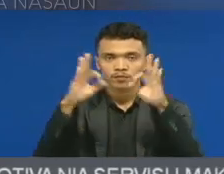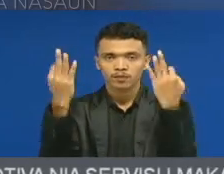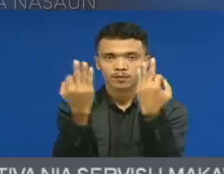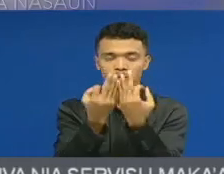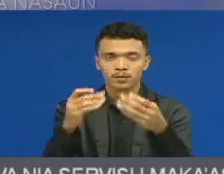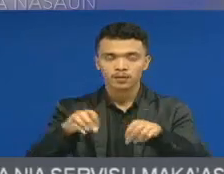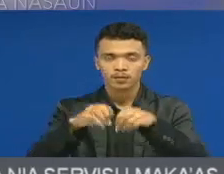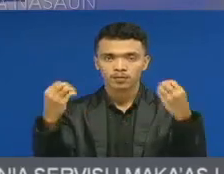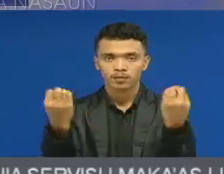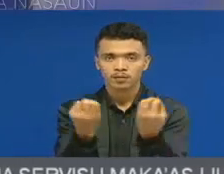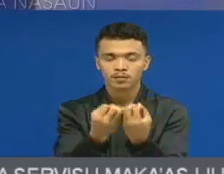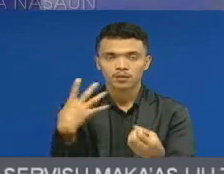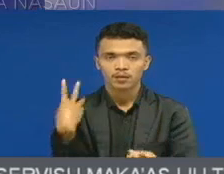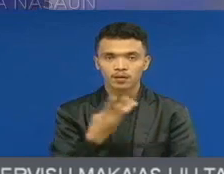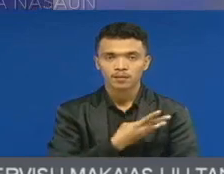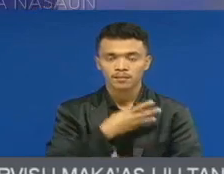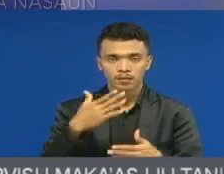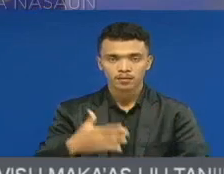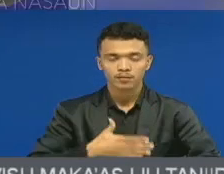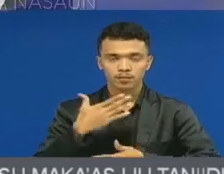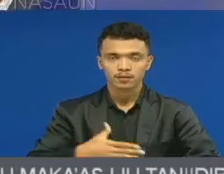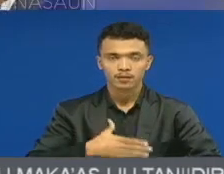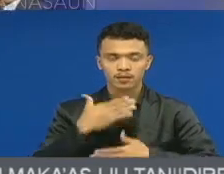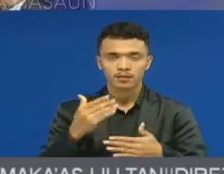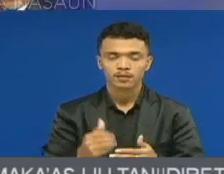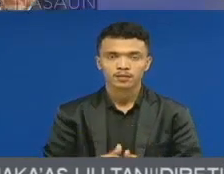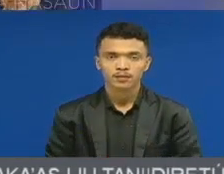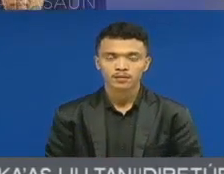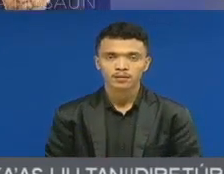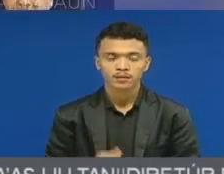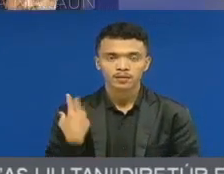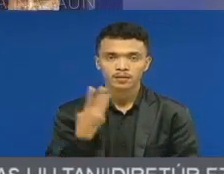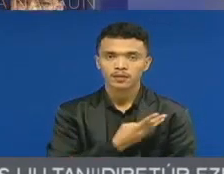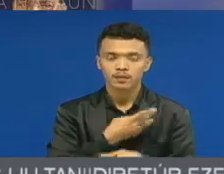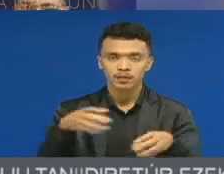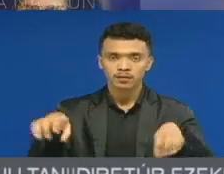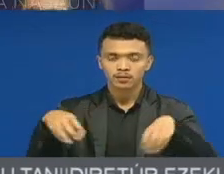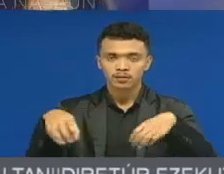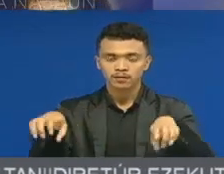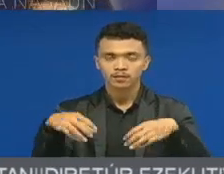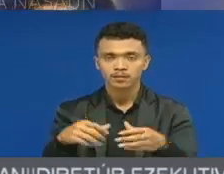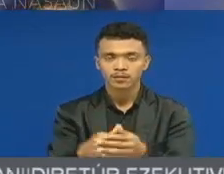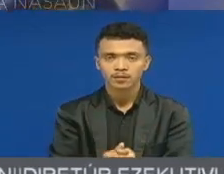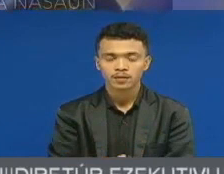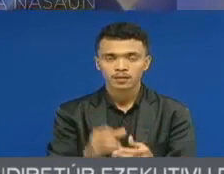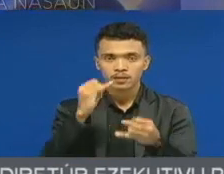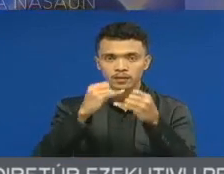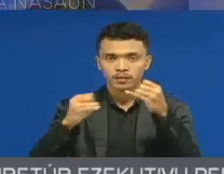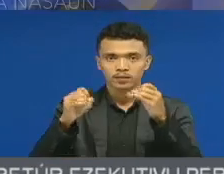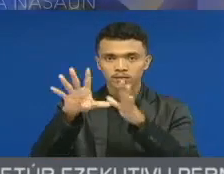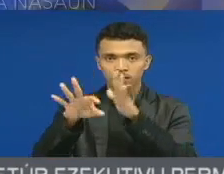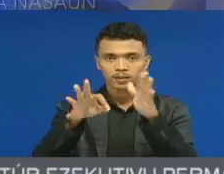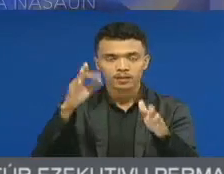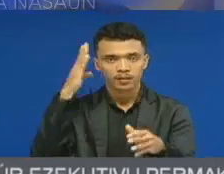organisasi kami content lah lima kata si. Itene servisu durante ne no fin hatan